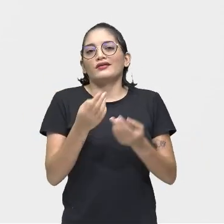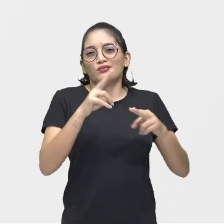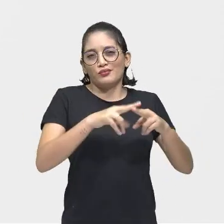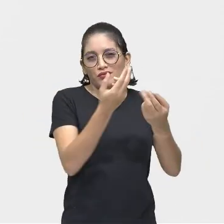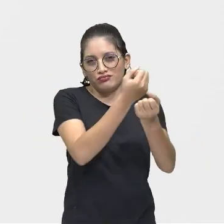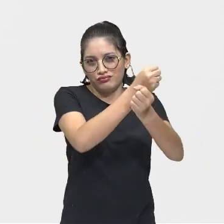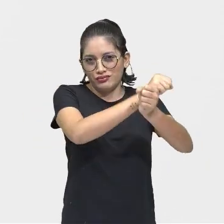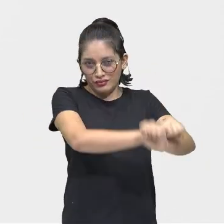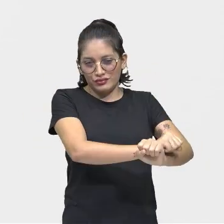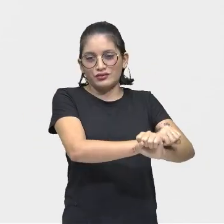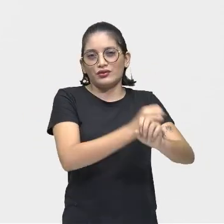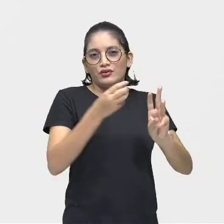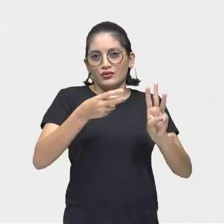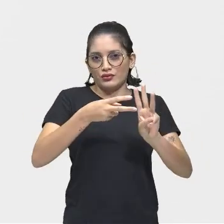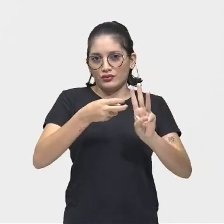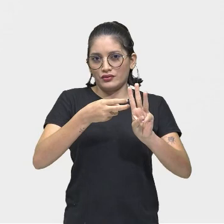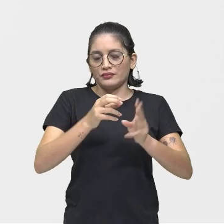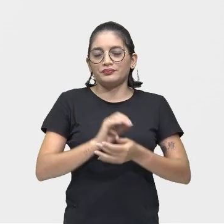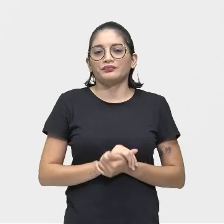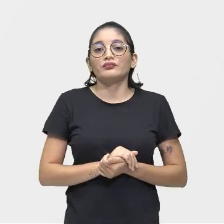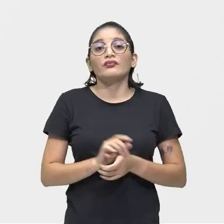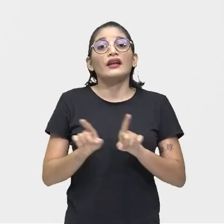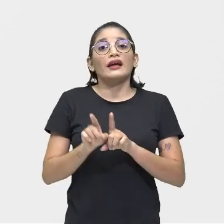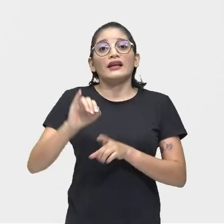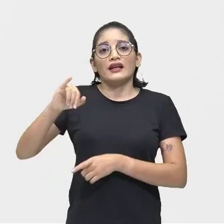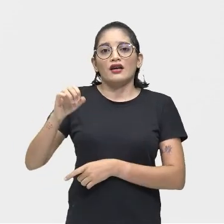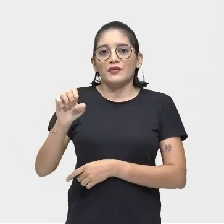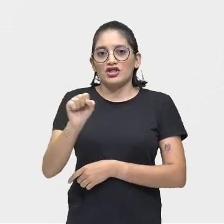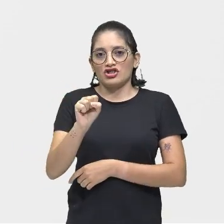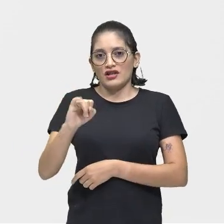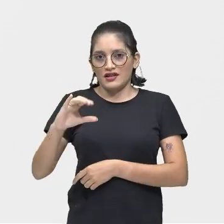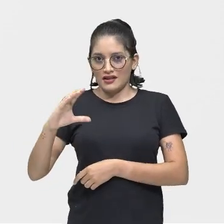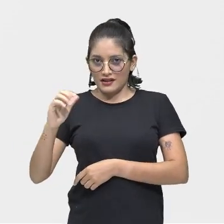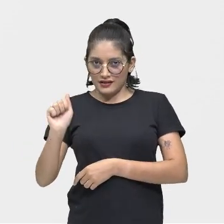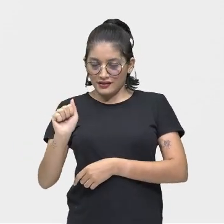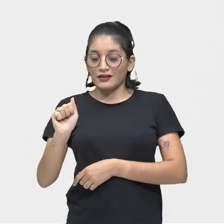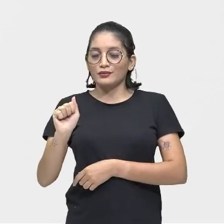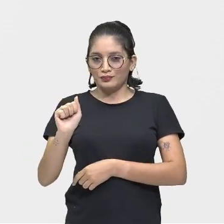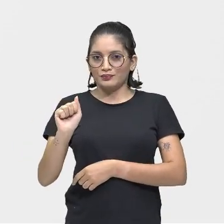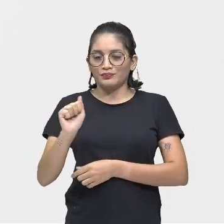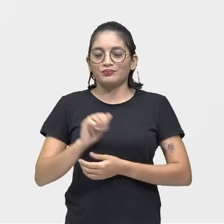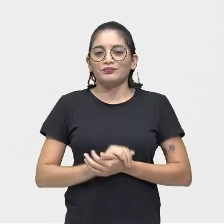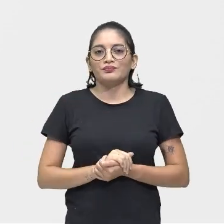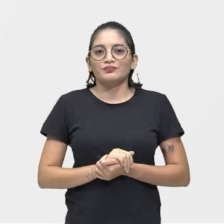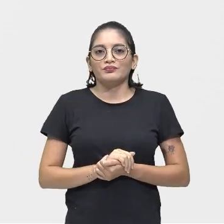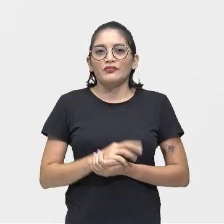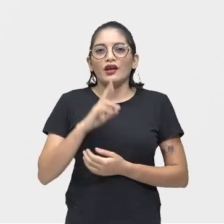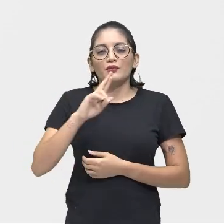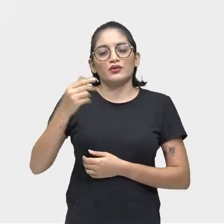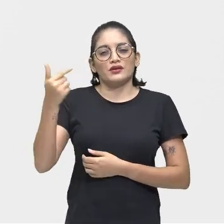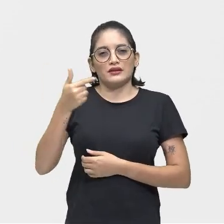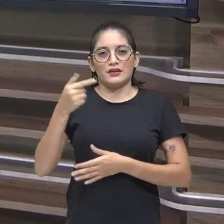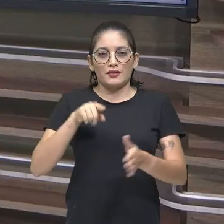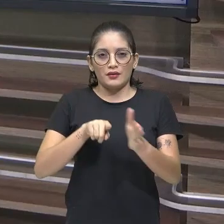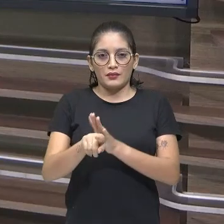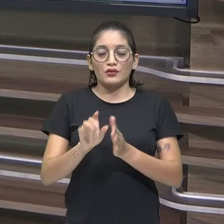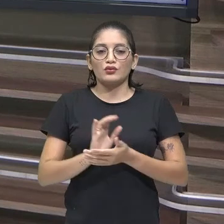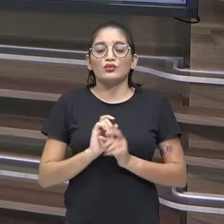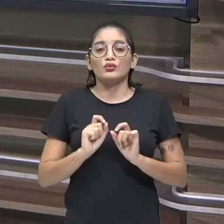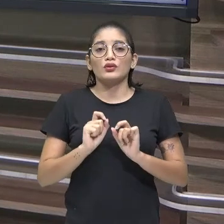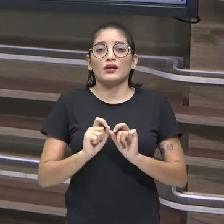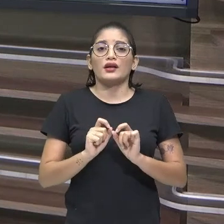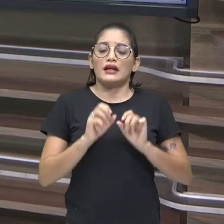indígenas. A Jéssica, também lá do Japim, via que a resposta da segunda questão era catequizar